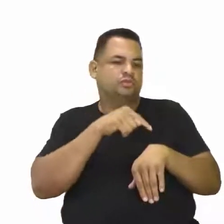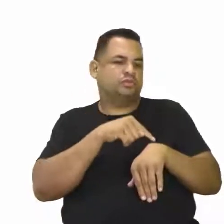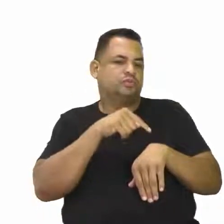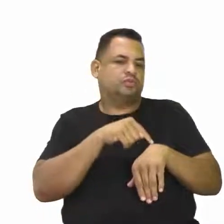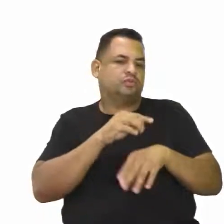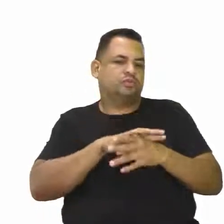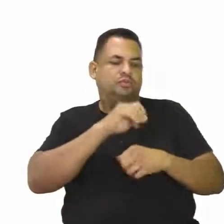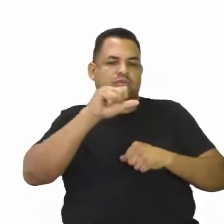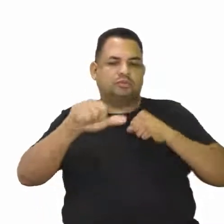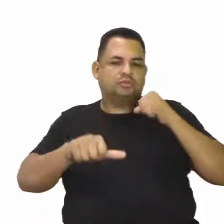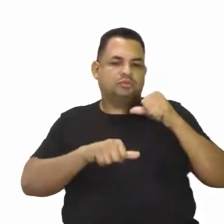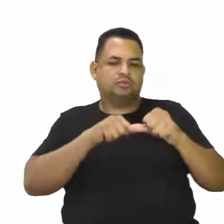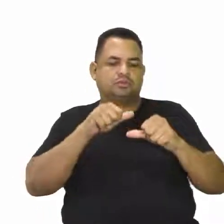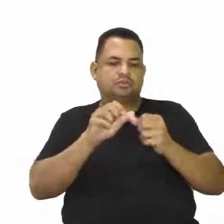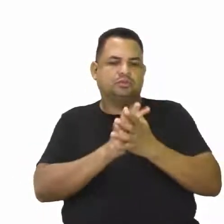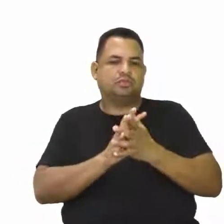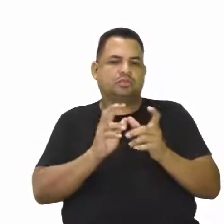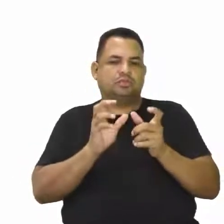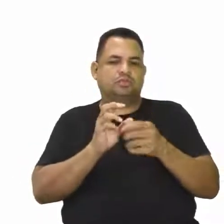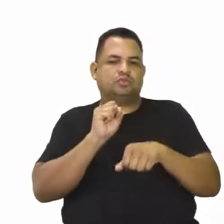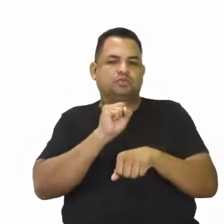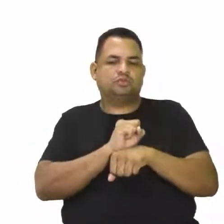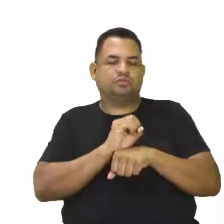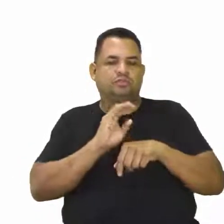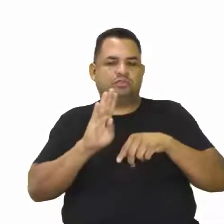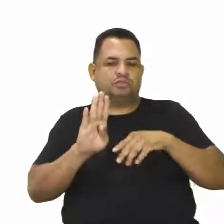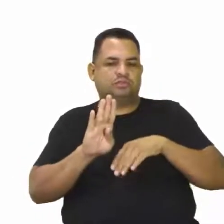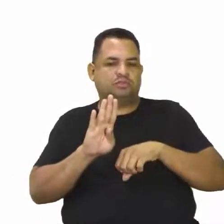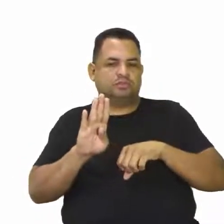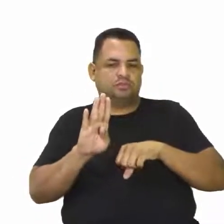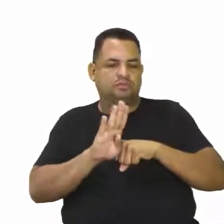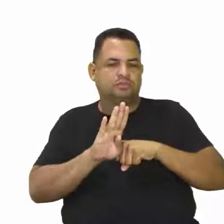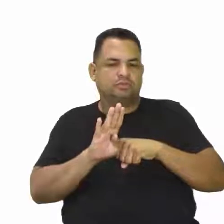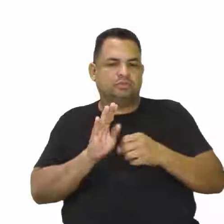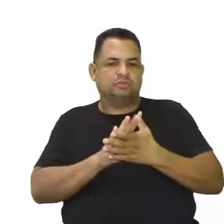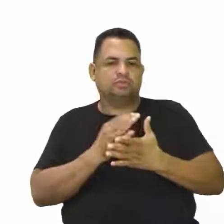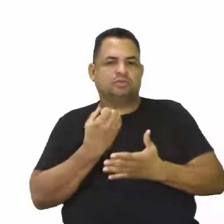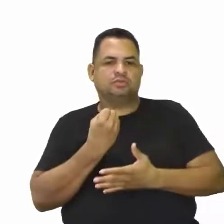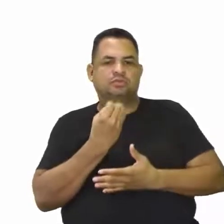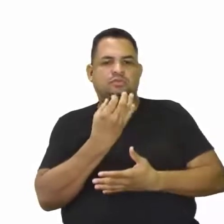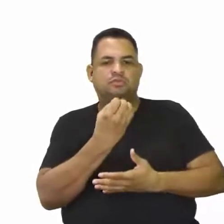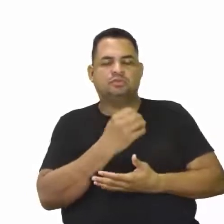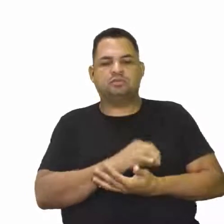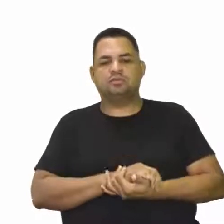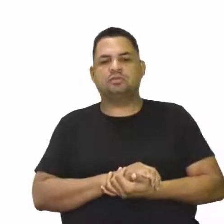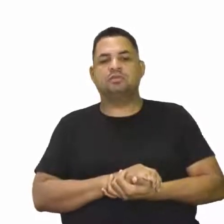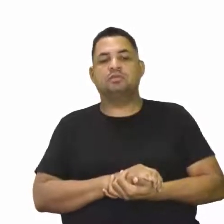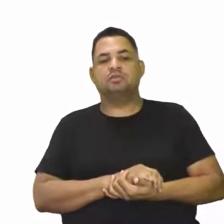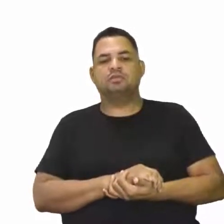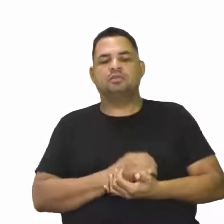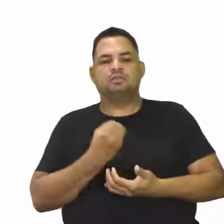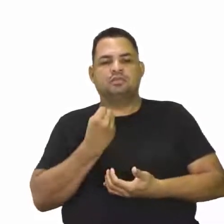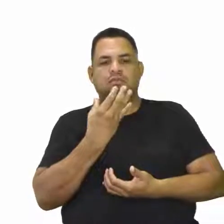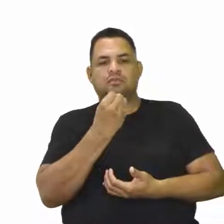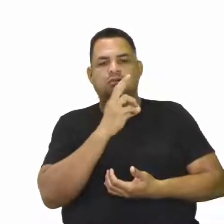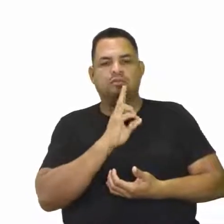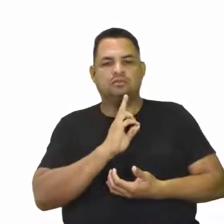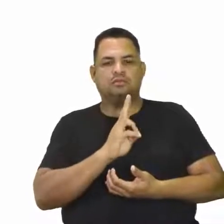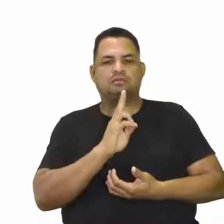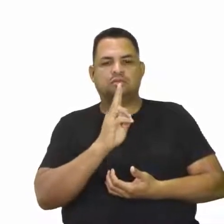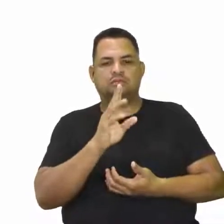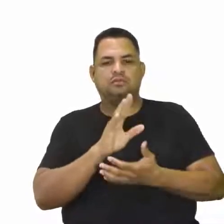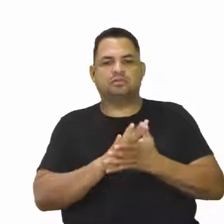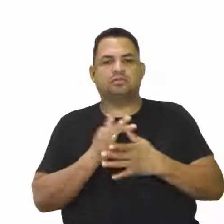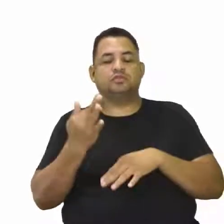está modificando o substantivo a qual acompanha. Viajaram durante as suas vacaciones? Viajaram durante as